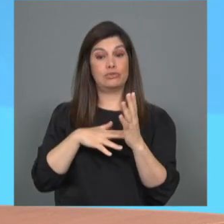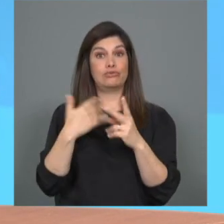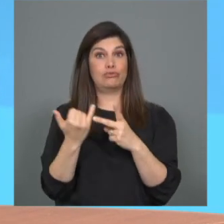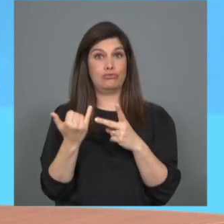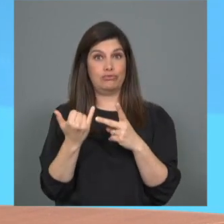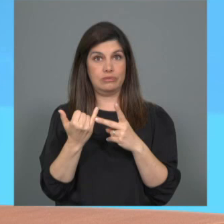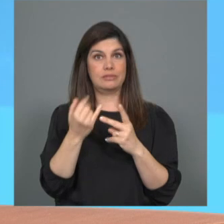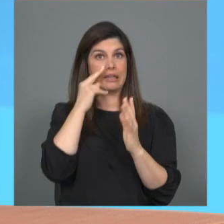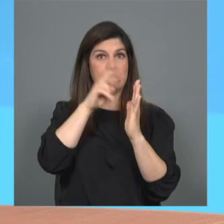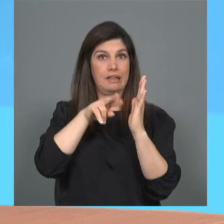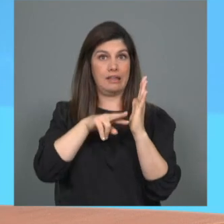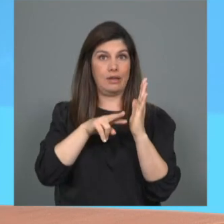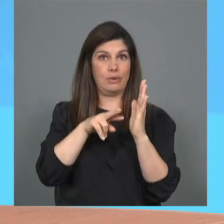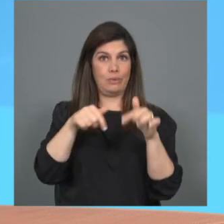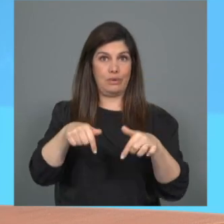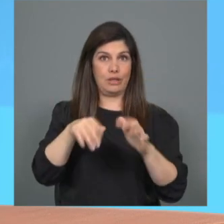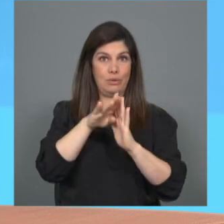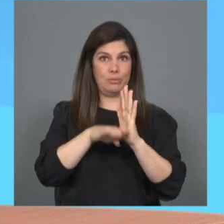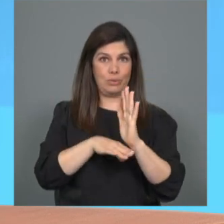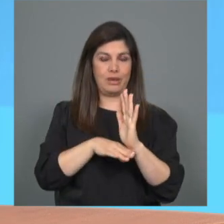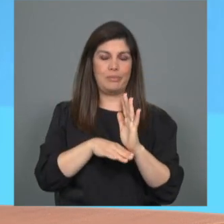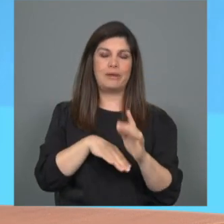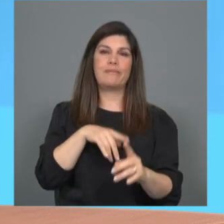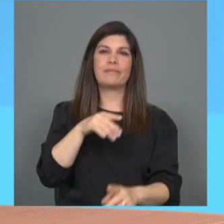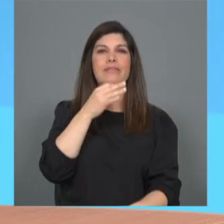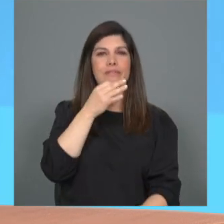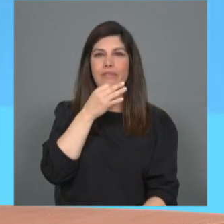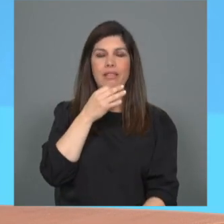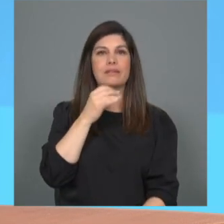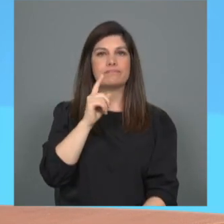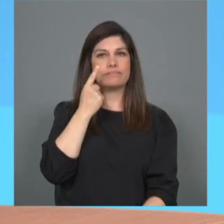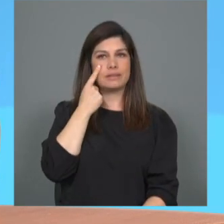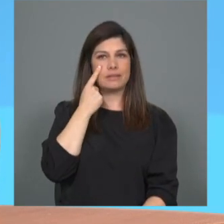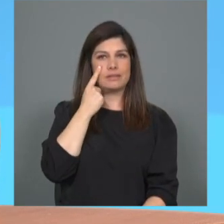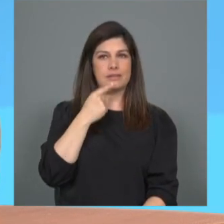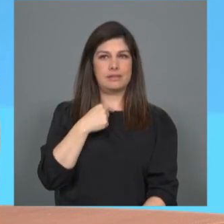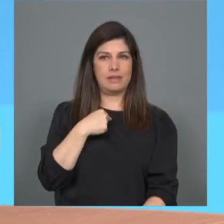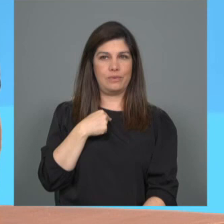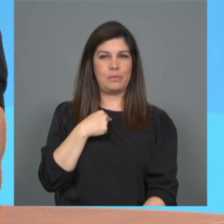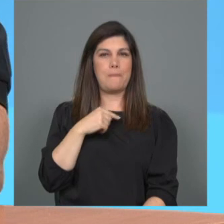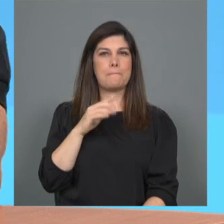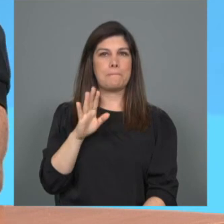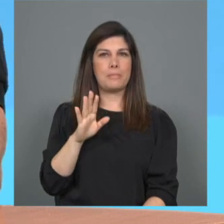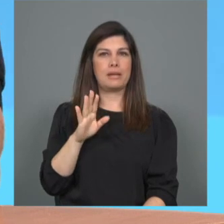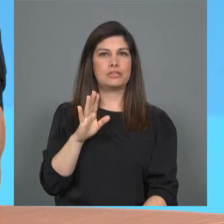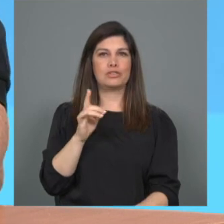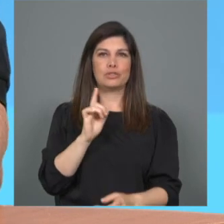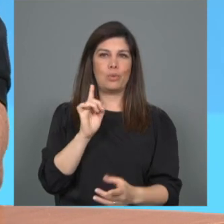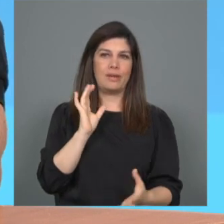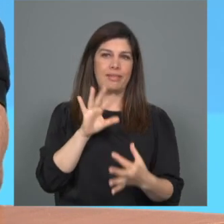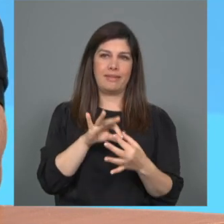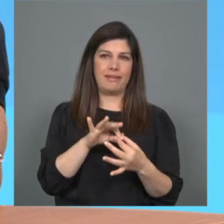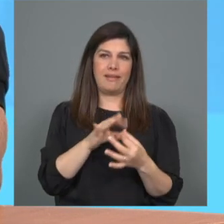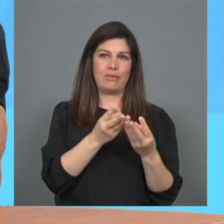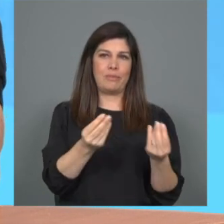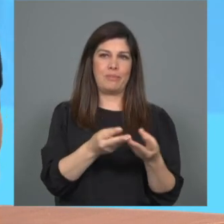aqui, fala também e apela à vigilância, mais no sentido já não das questões dos